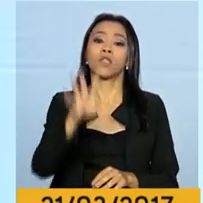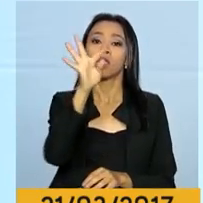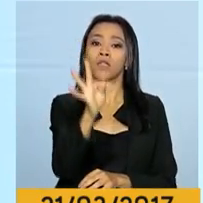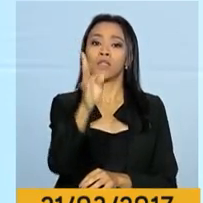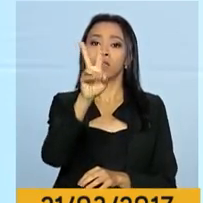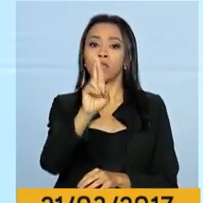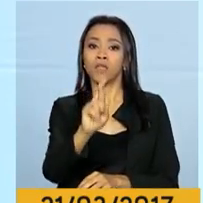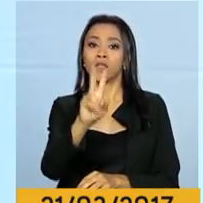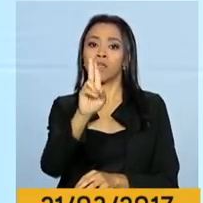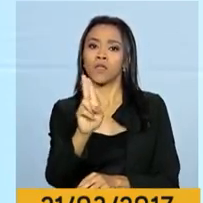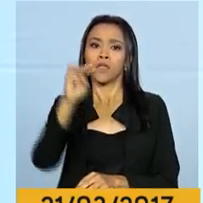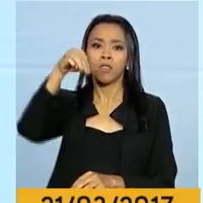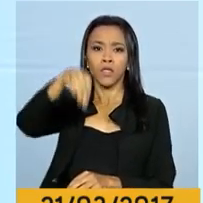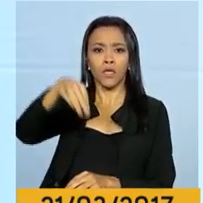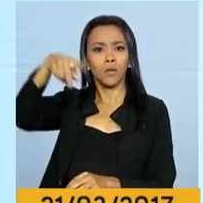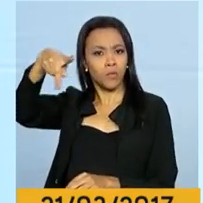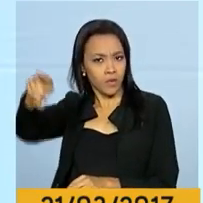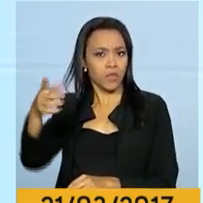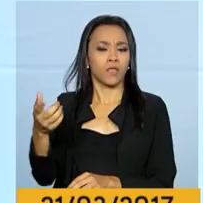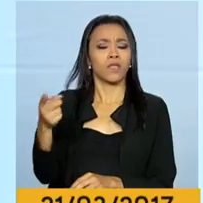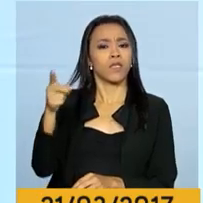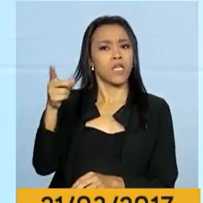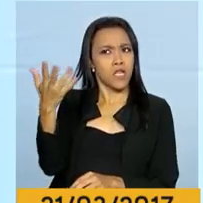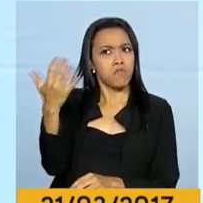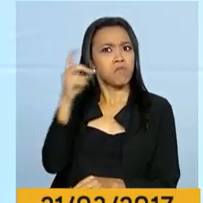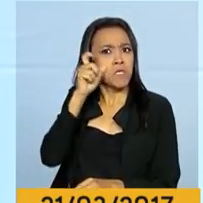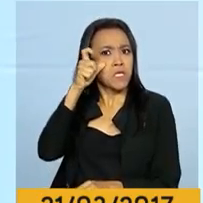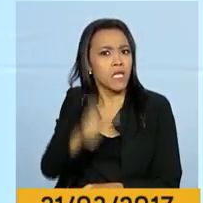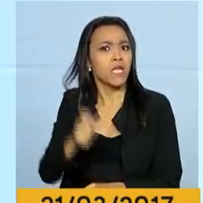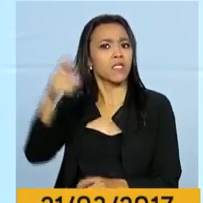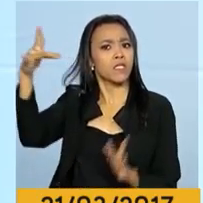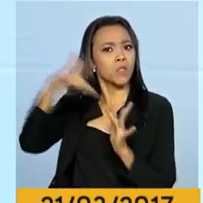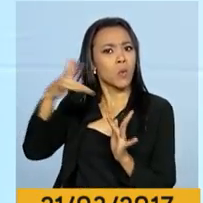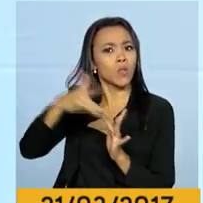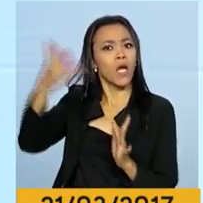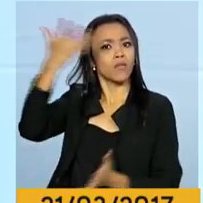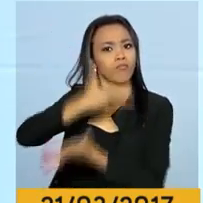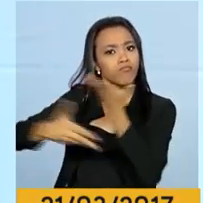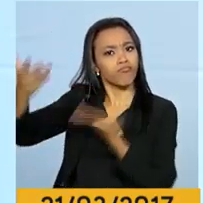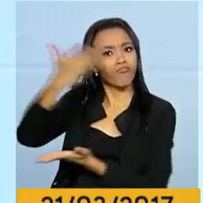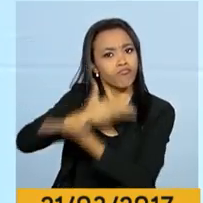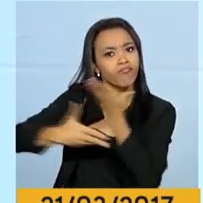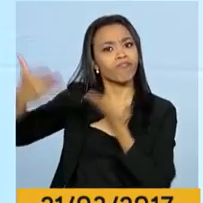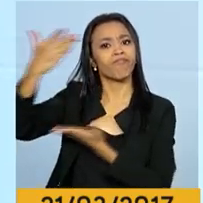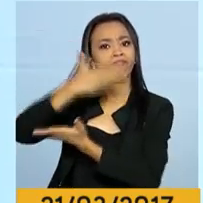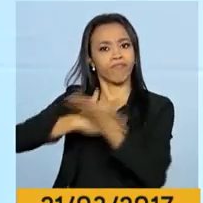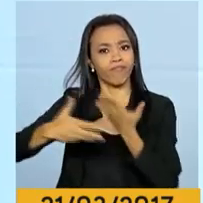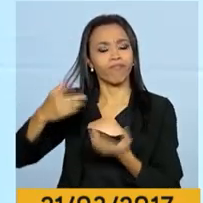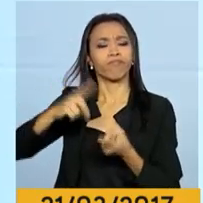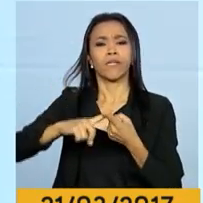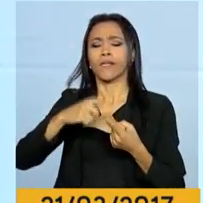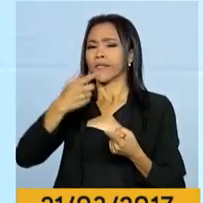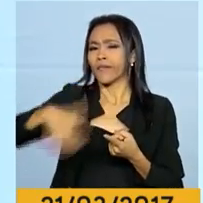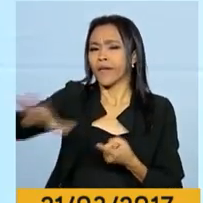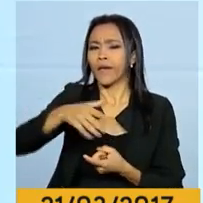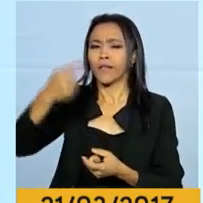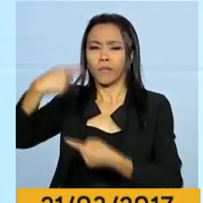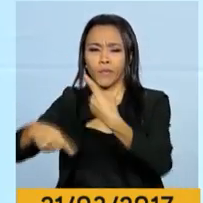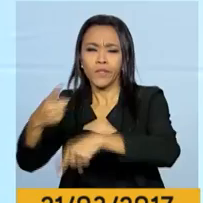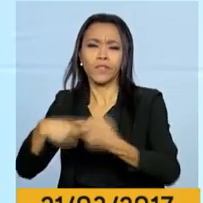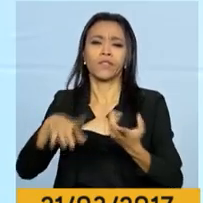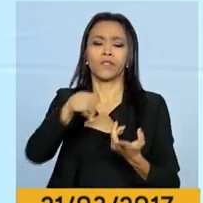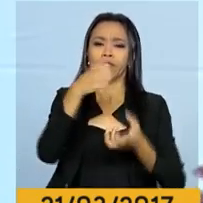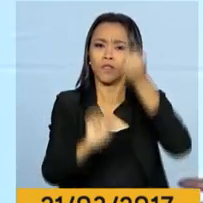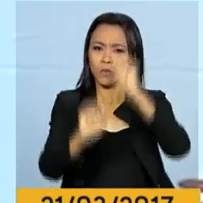um interesse extraordinário nas relações negociais, políticas, culturais, industriais,